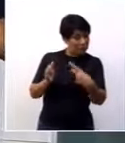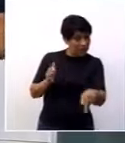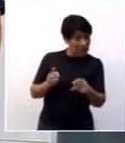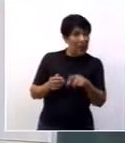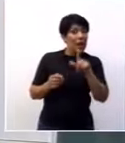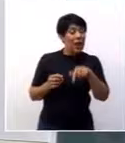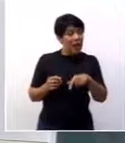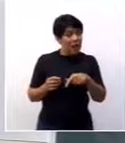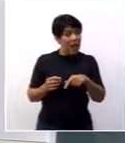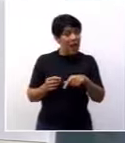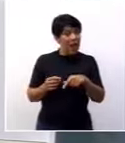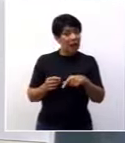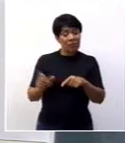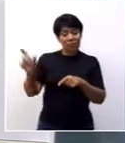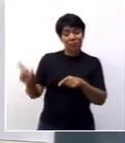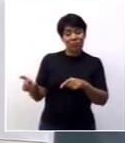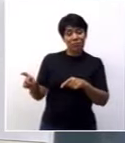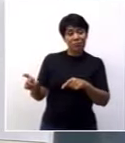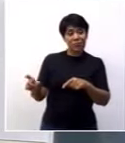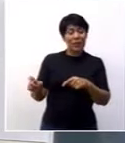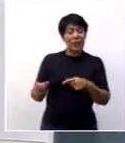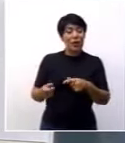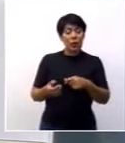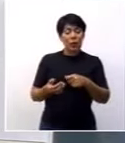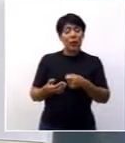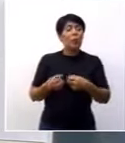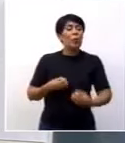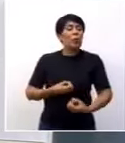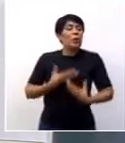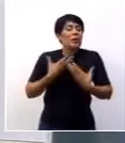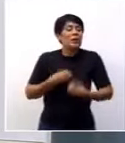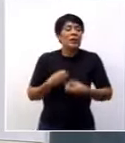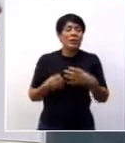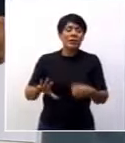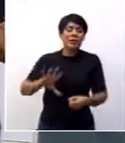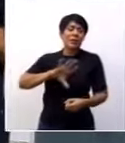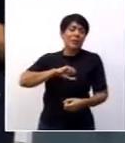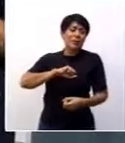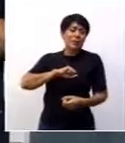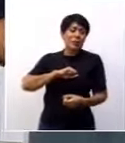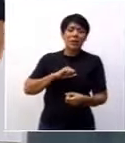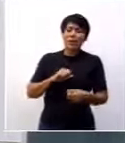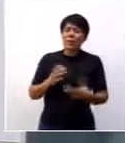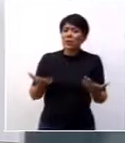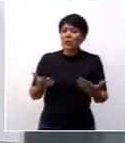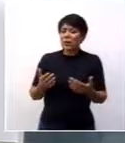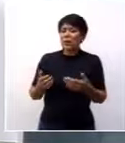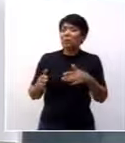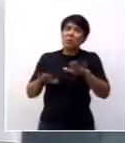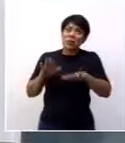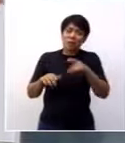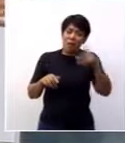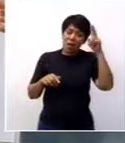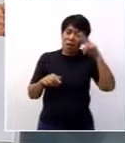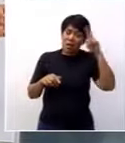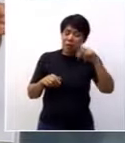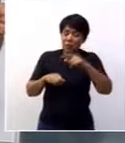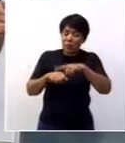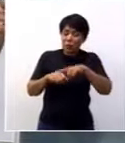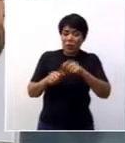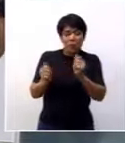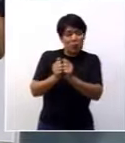escreve são poemas de amor, que vão trazer ali momentos dessa relação que ele tem com a